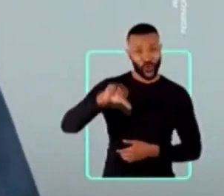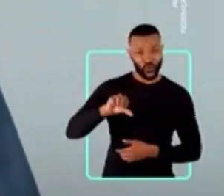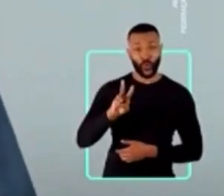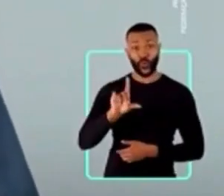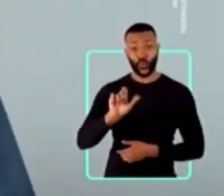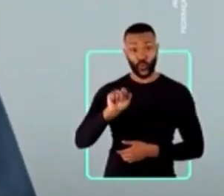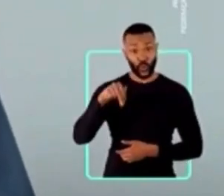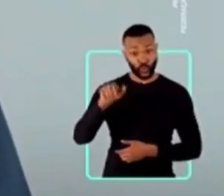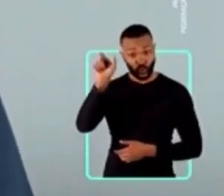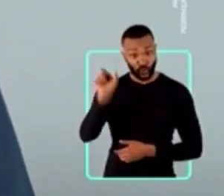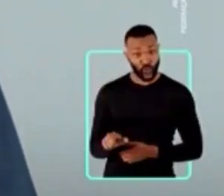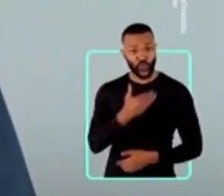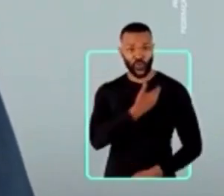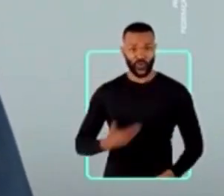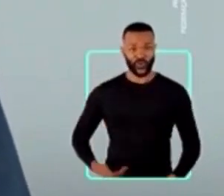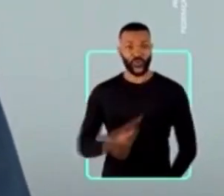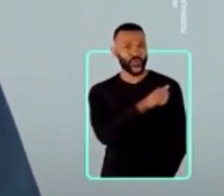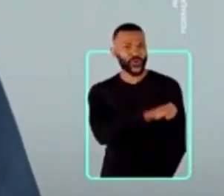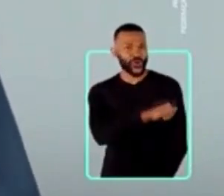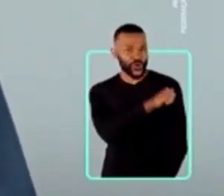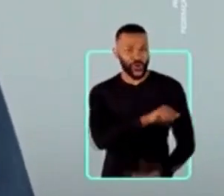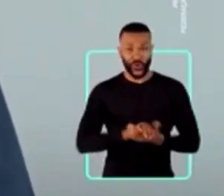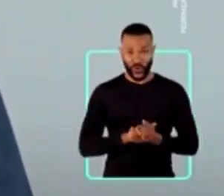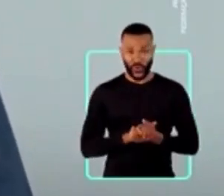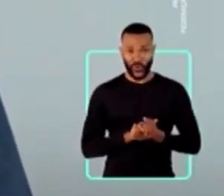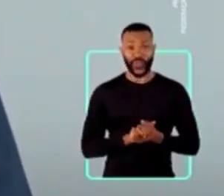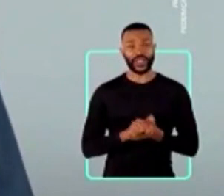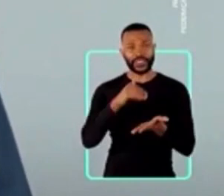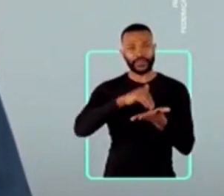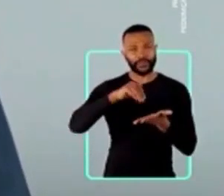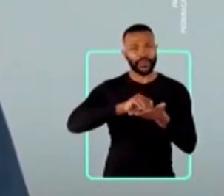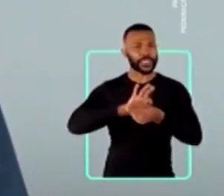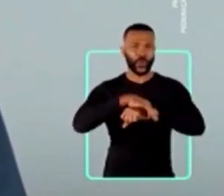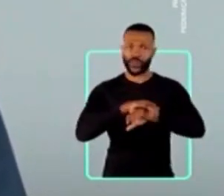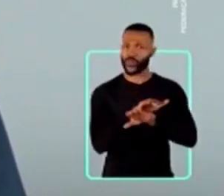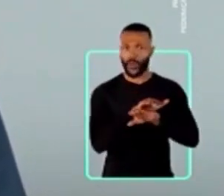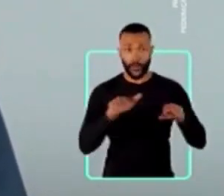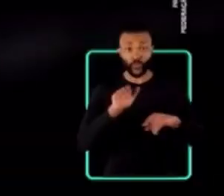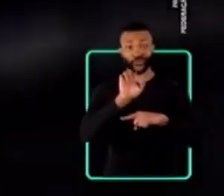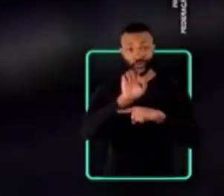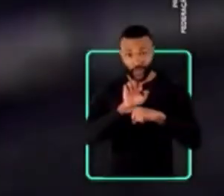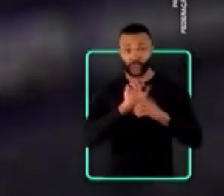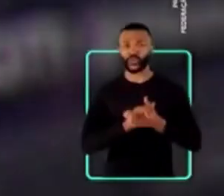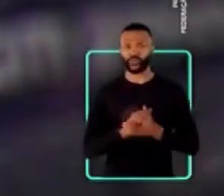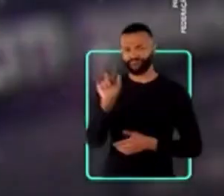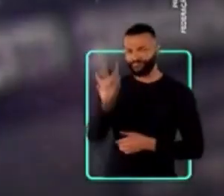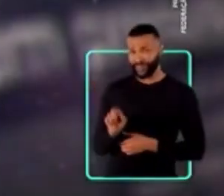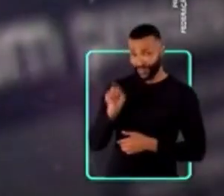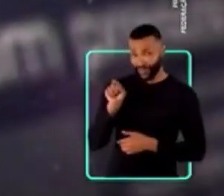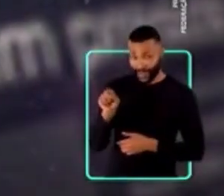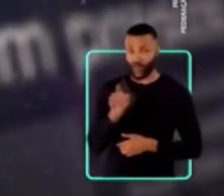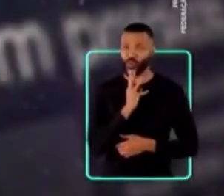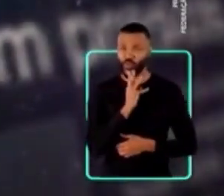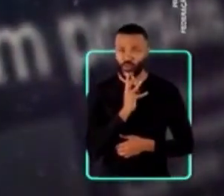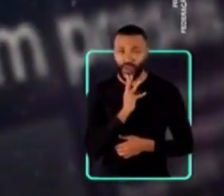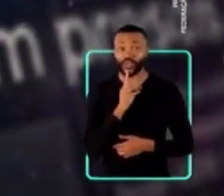quando Wilson Witzel era governador do Rio de Janeiro, ele acabou com a Secretaria de Segurança Pública do Estado. Este Witzel, para quem não